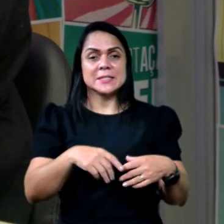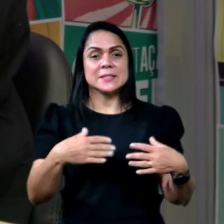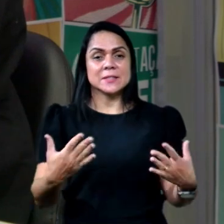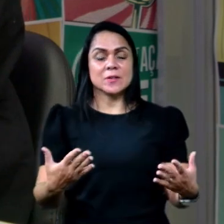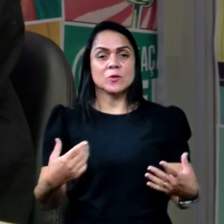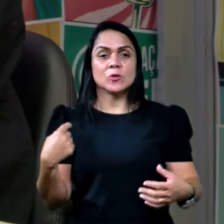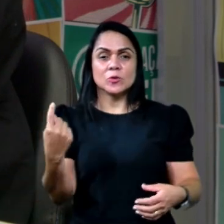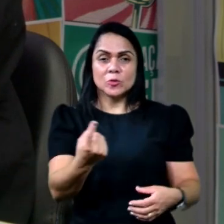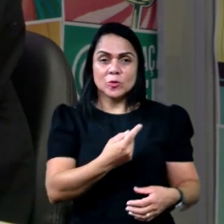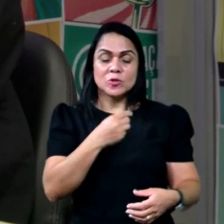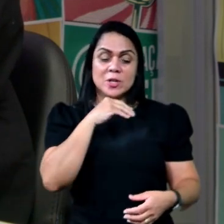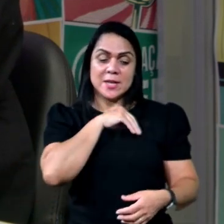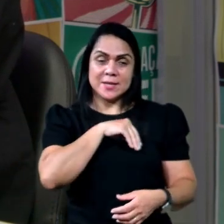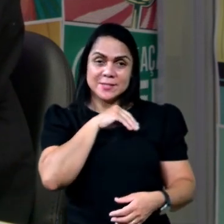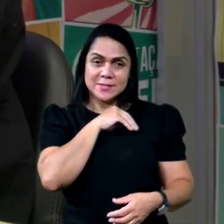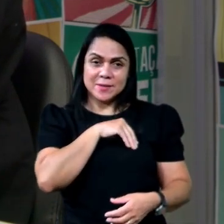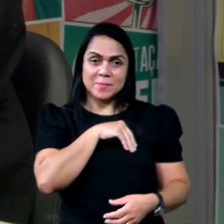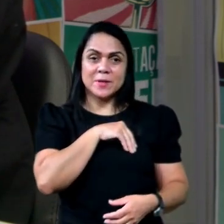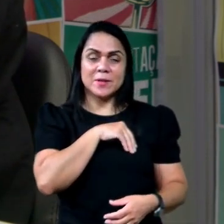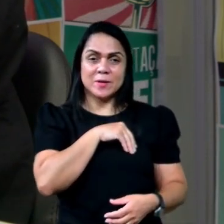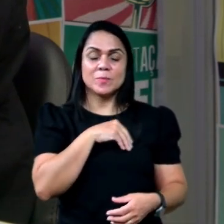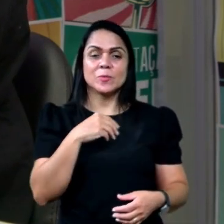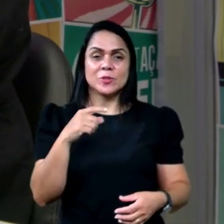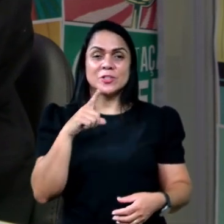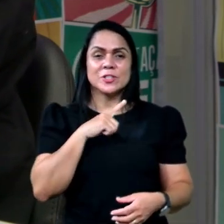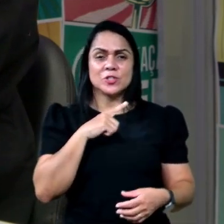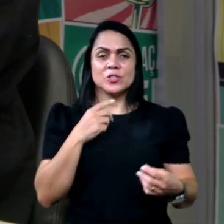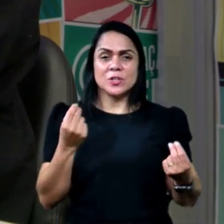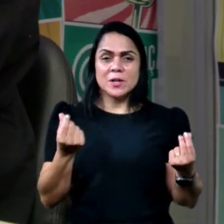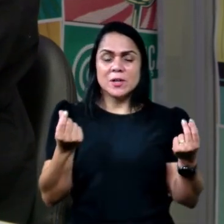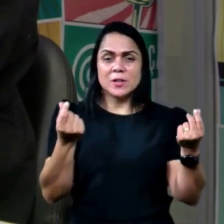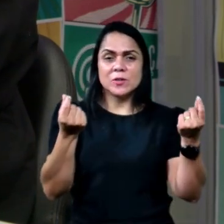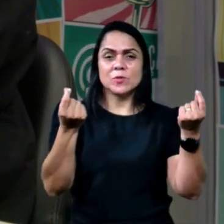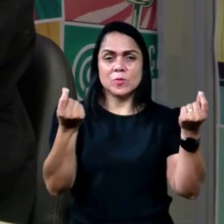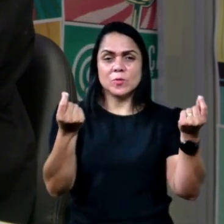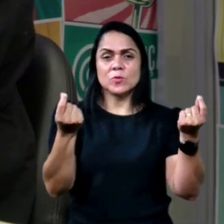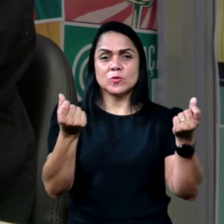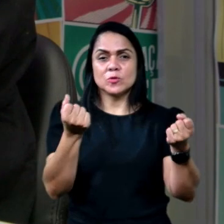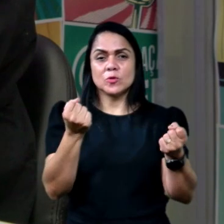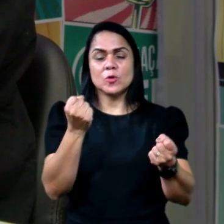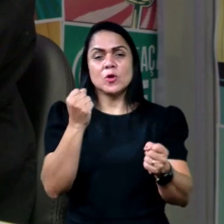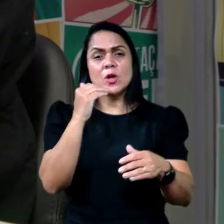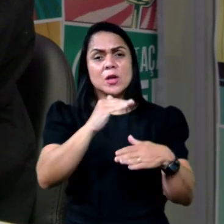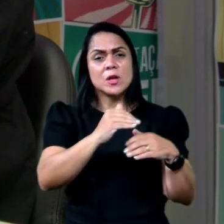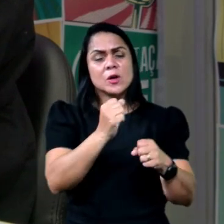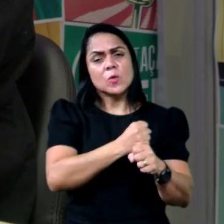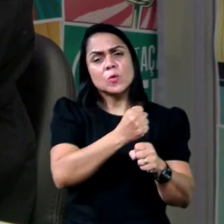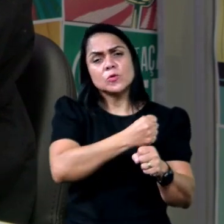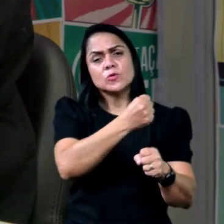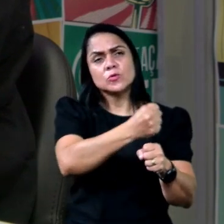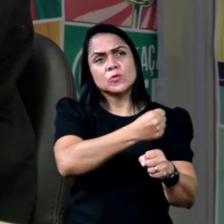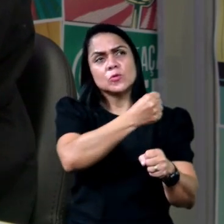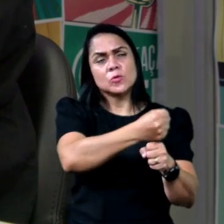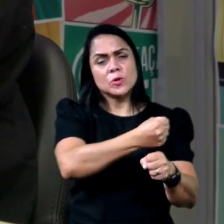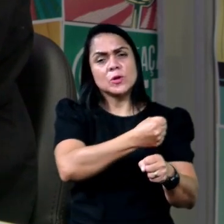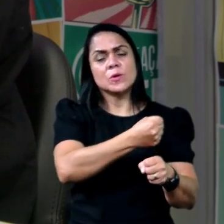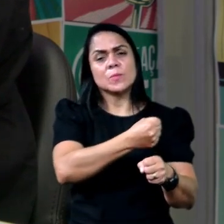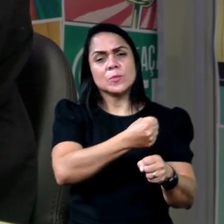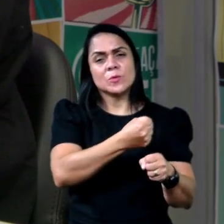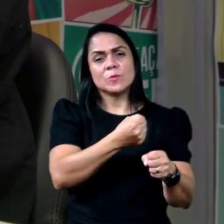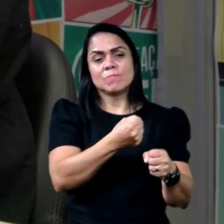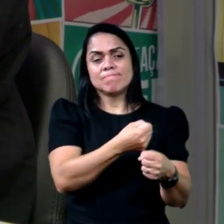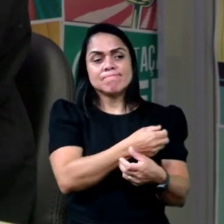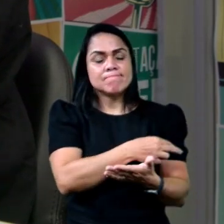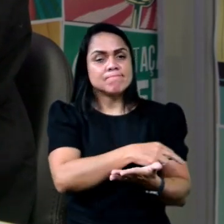essa façanha, a gente tinha recurso para buscar e construímos um cardápio muito, muito rico, né, Cris? No sentido amplo de